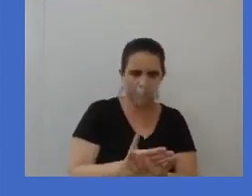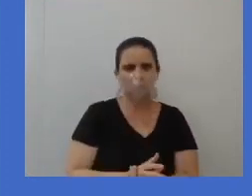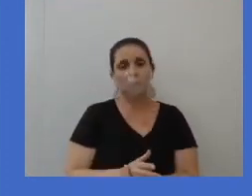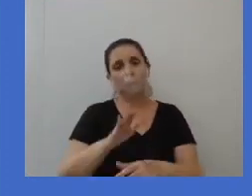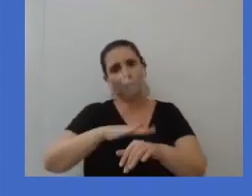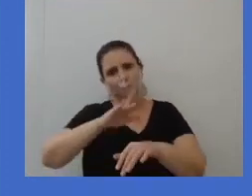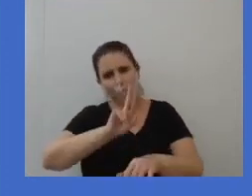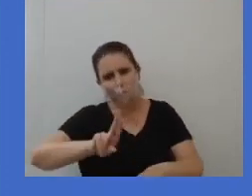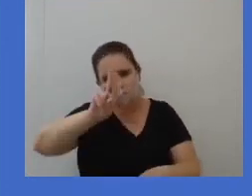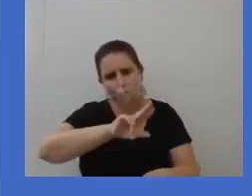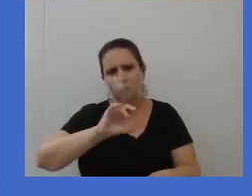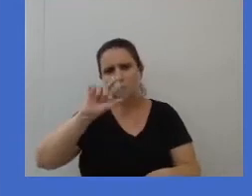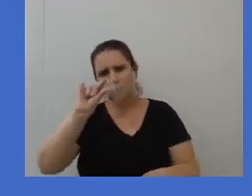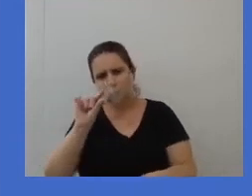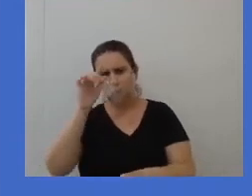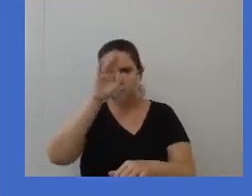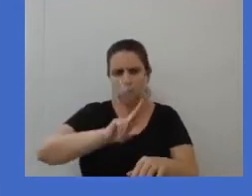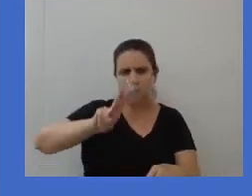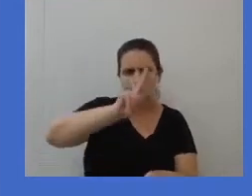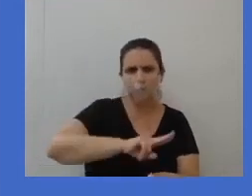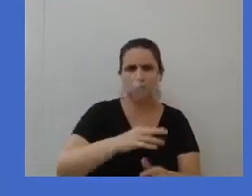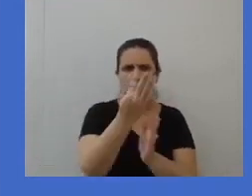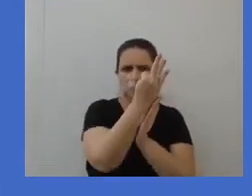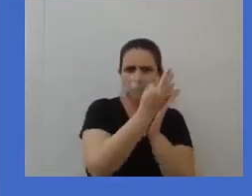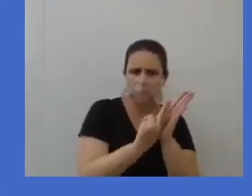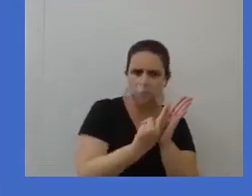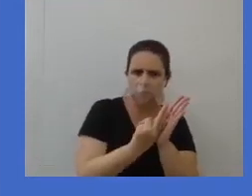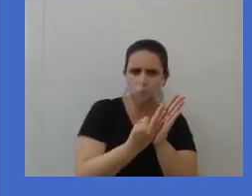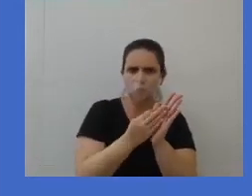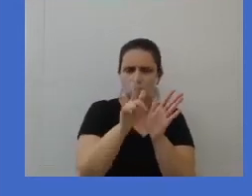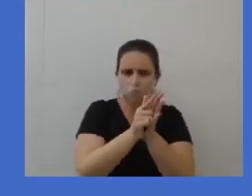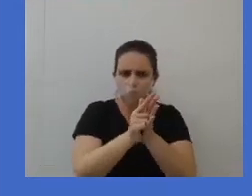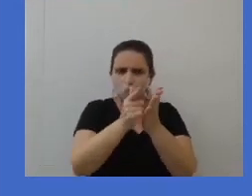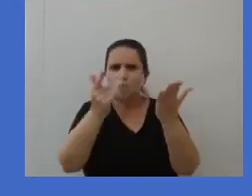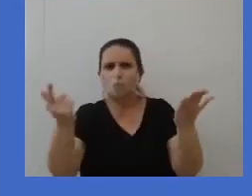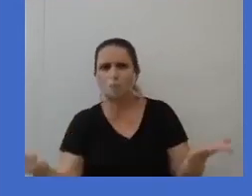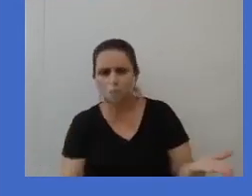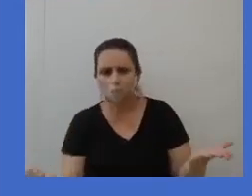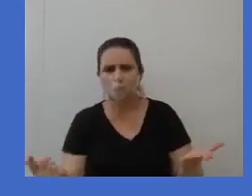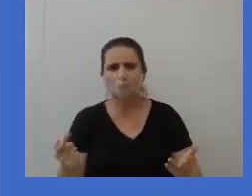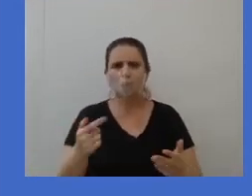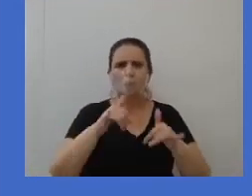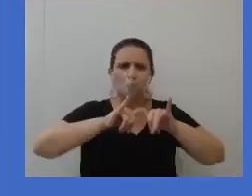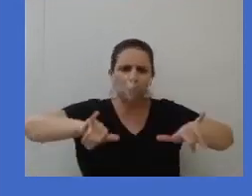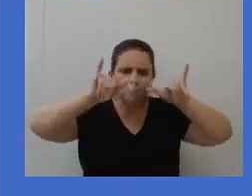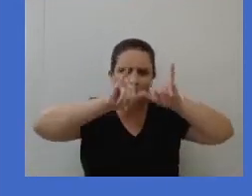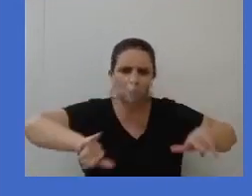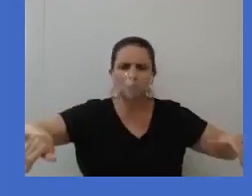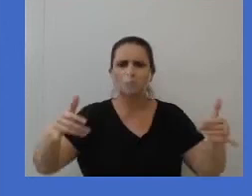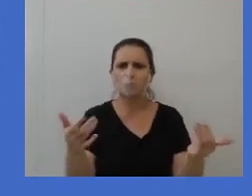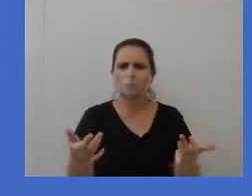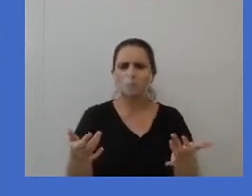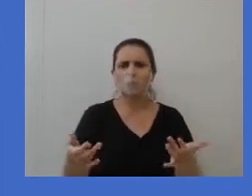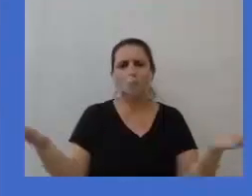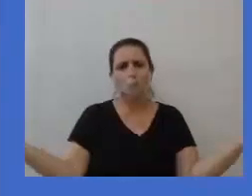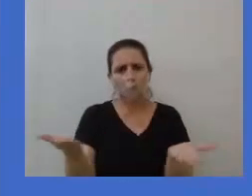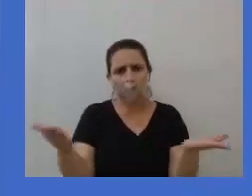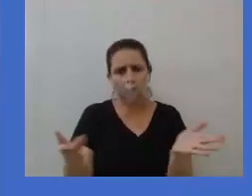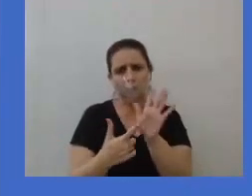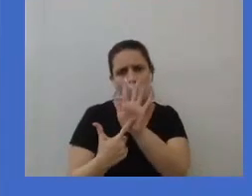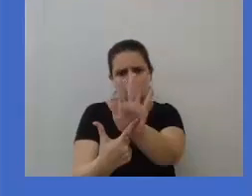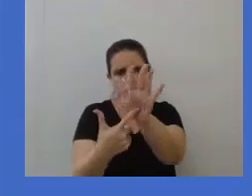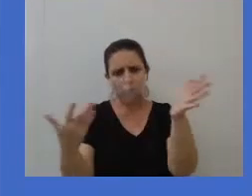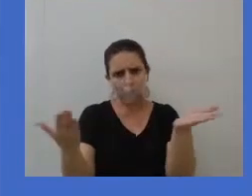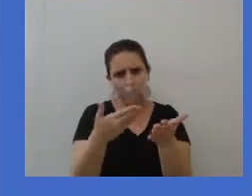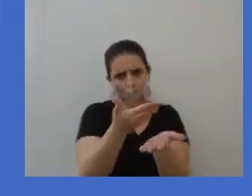mais úteis ou menos úteis. Textos jornalísticos. Uma notícia, uma reportagem. Eu trouxe para vocês,